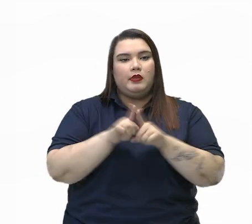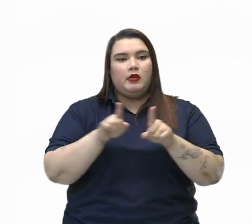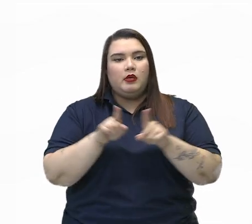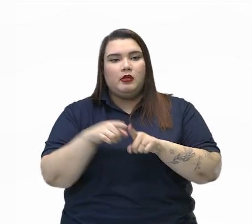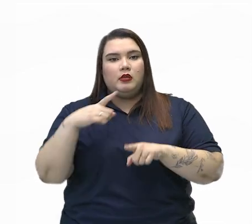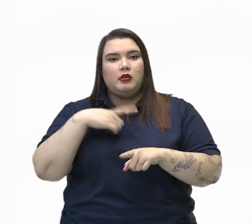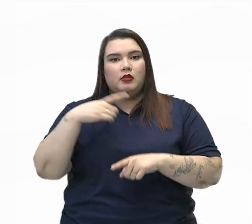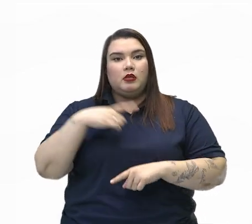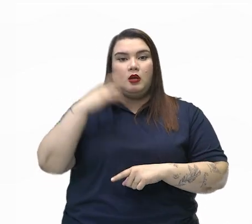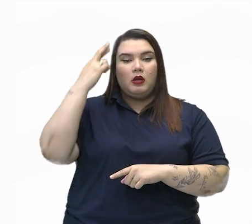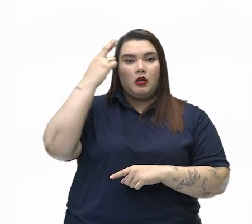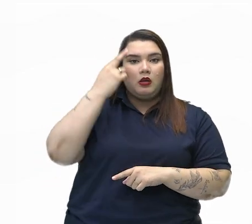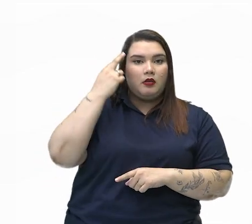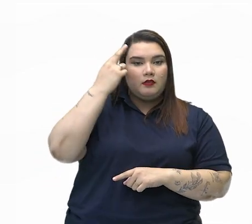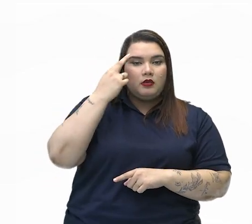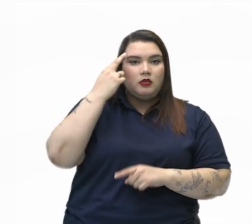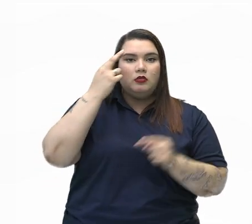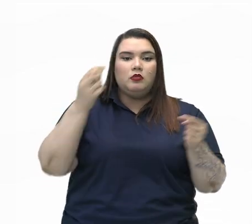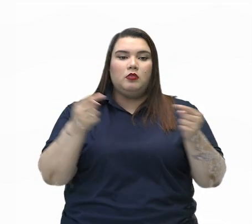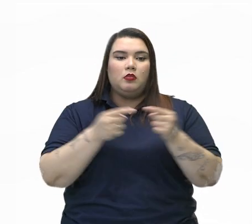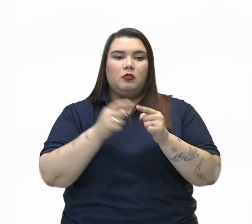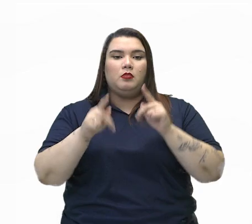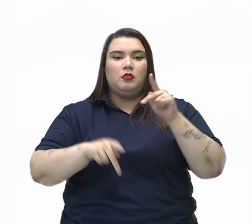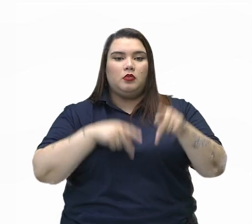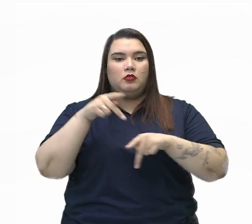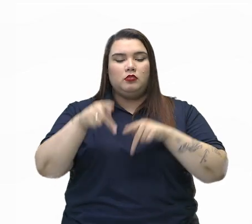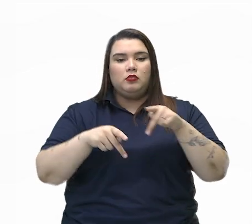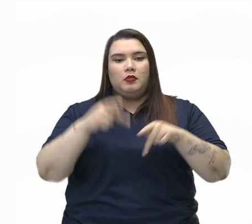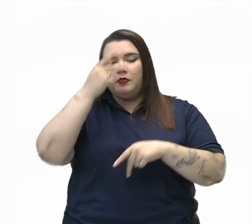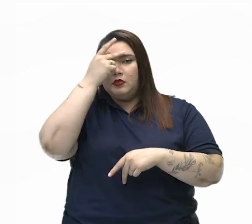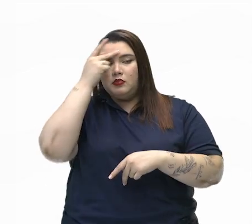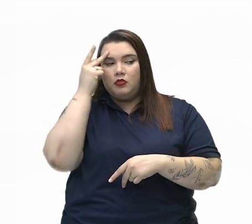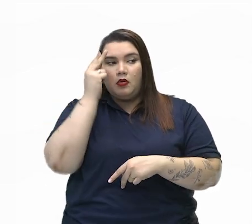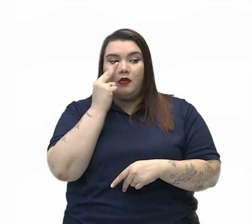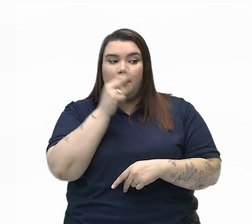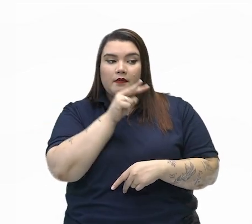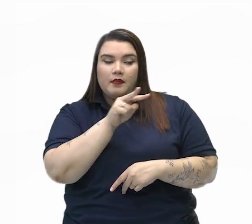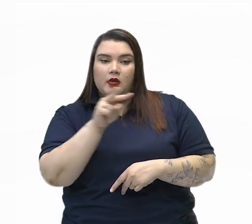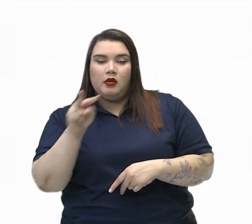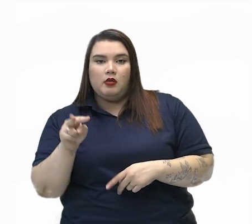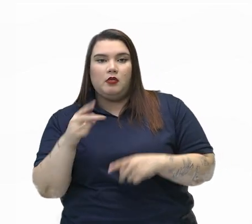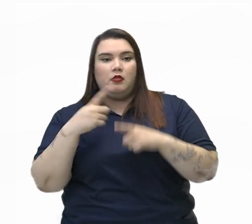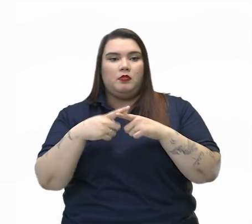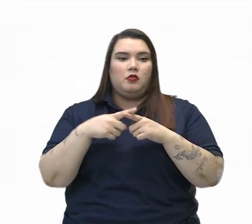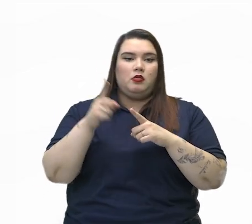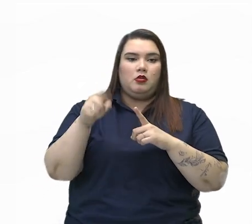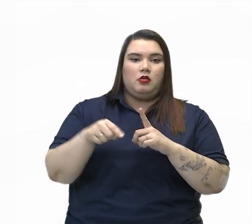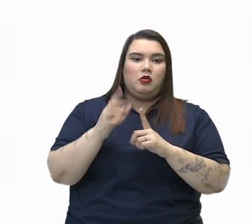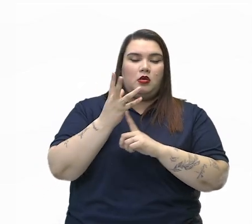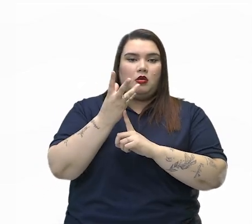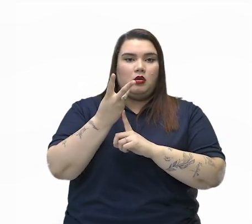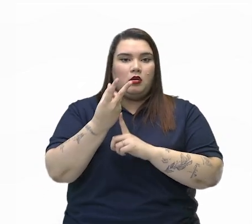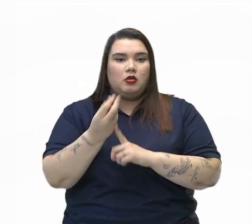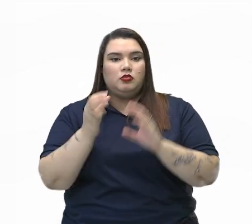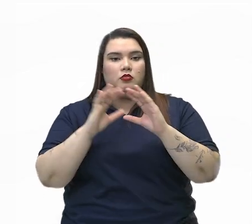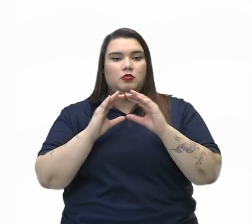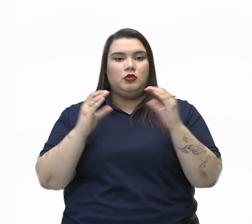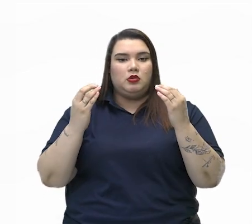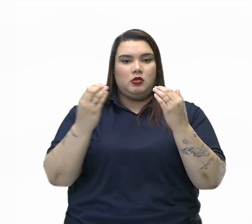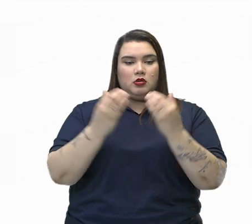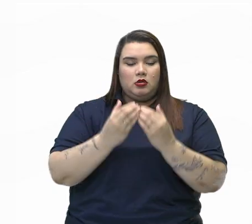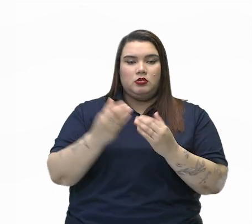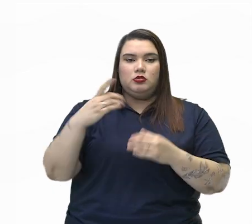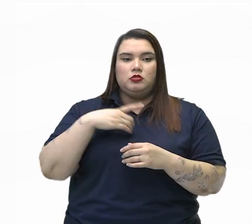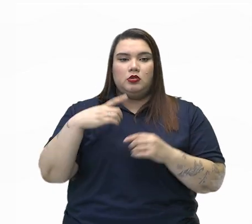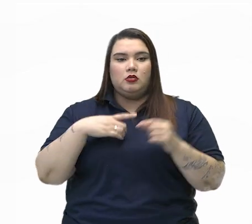ela faz uma reflexão ali para o público que passa, já que o grafite é uma arte comunitária,